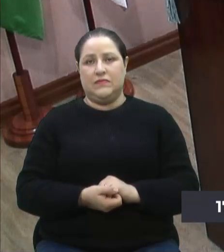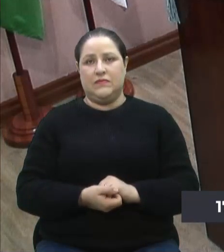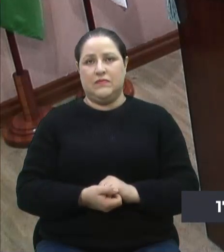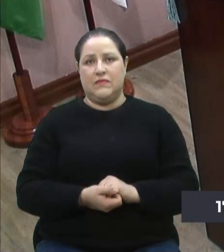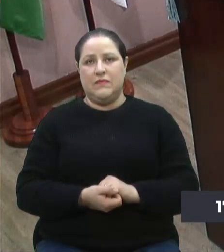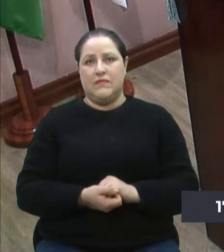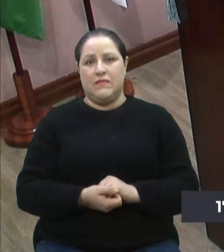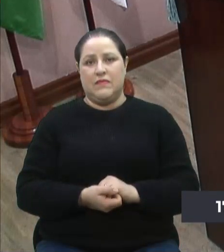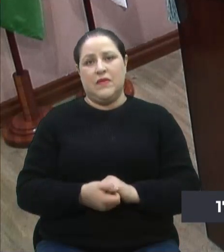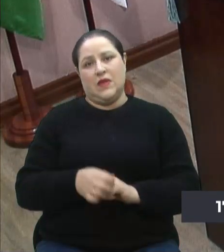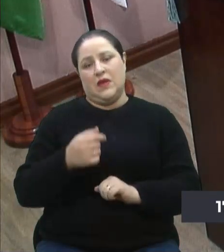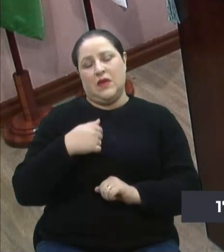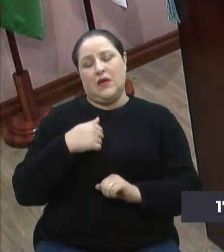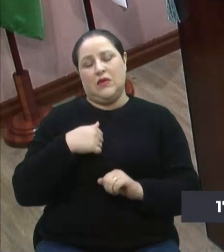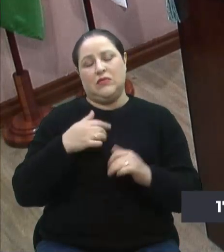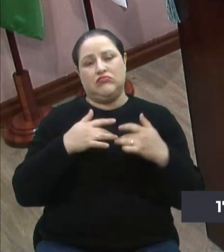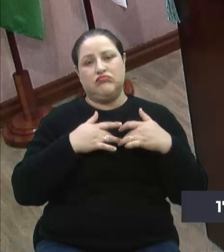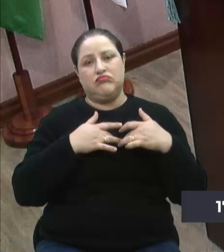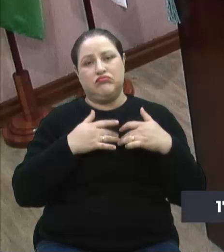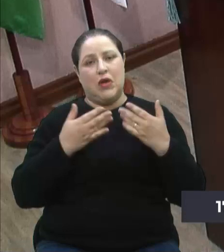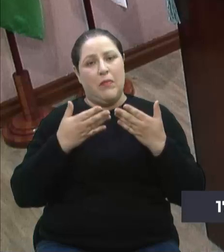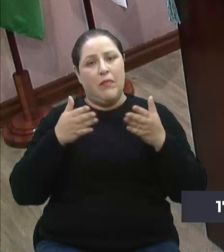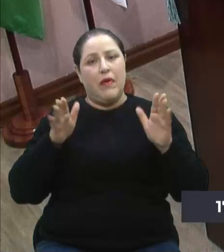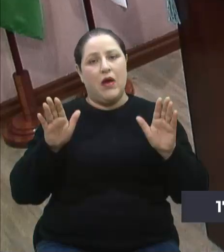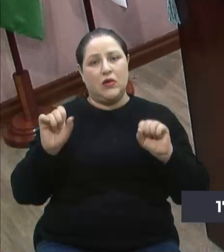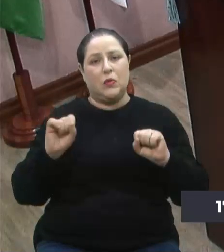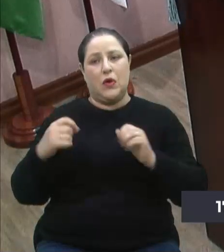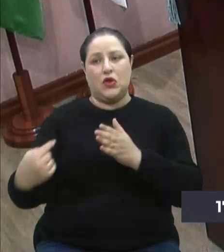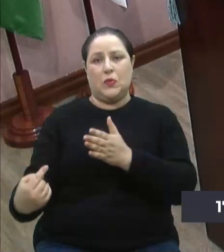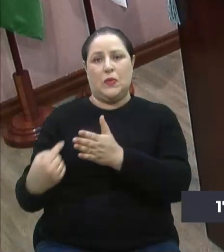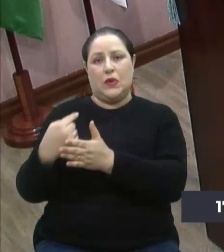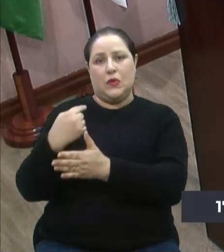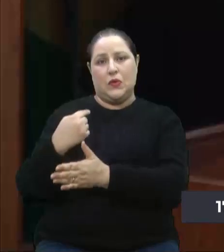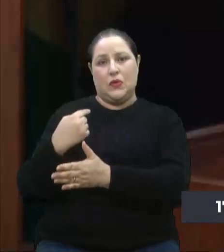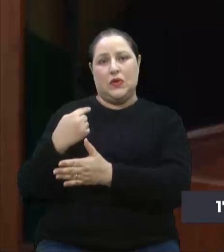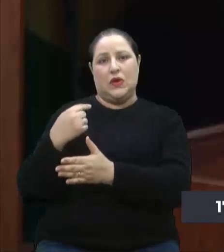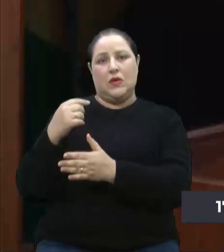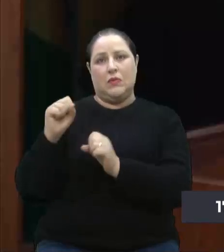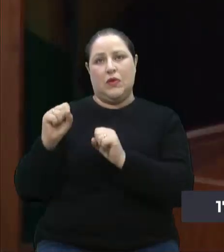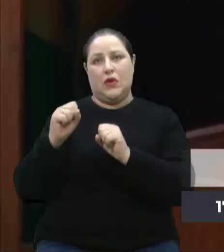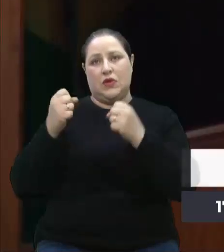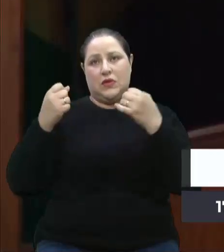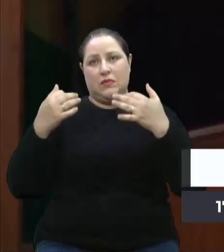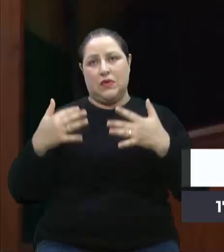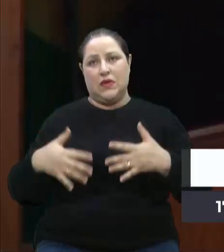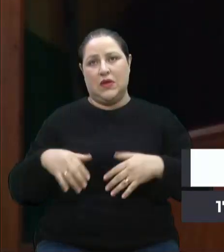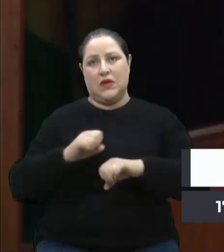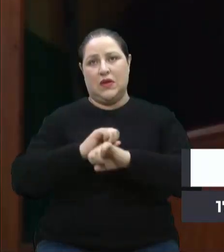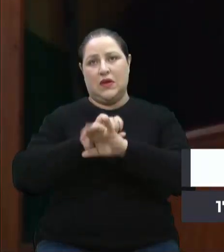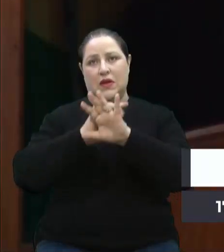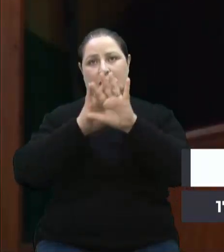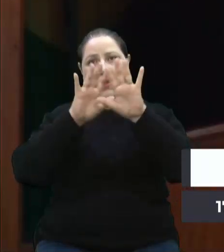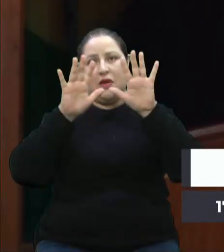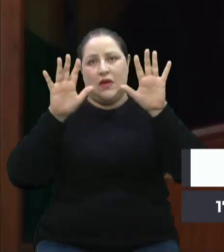eu estou aberto alguma pergunta se alguém quiser pedir algo enfim que a gente passa a escola deve ser